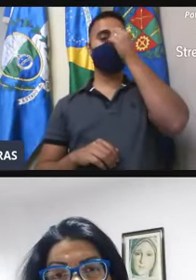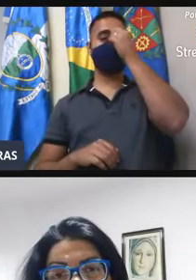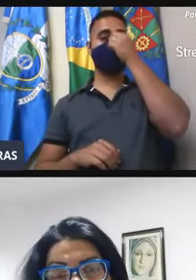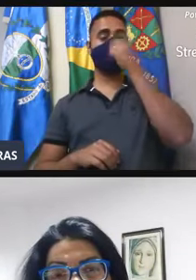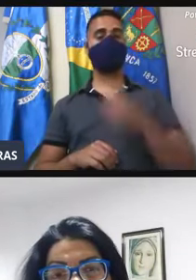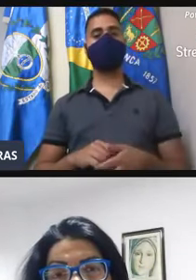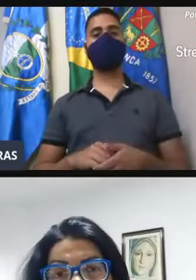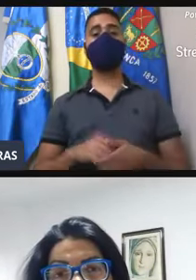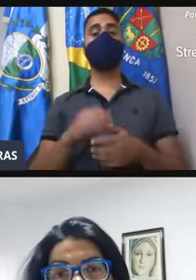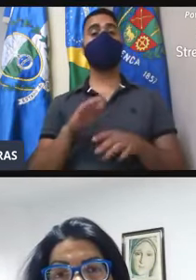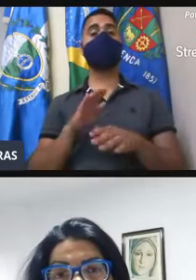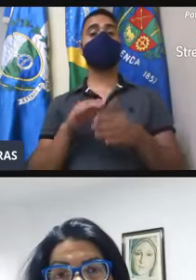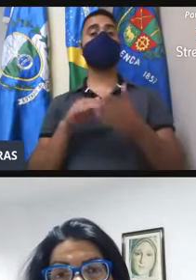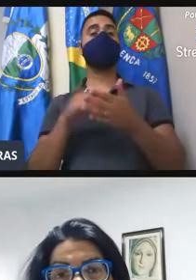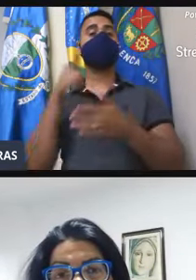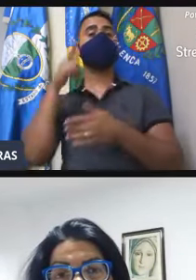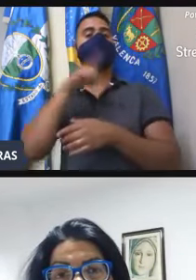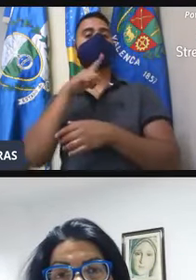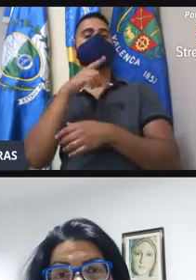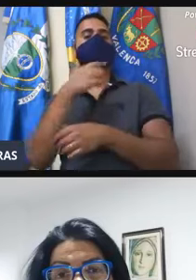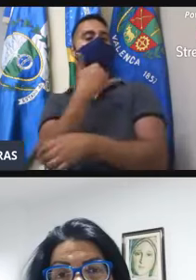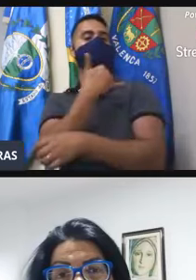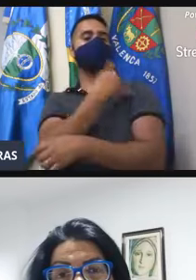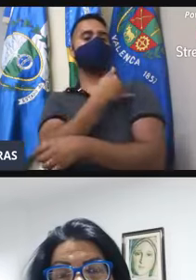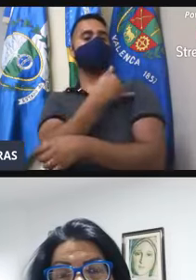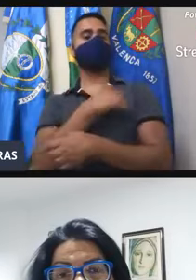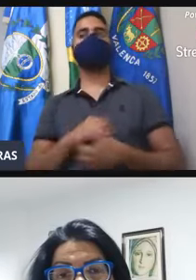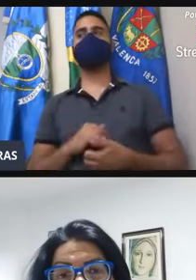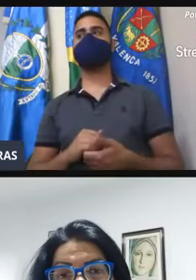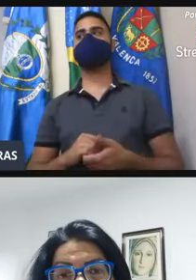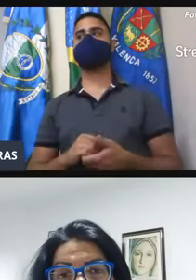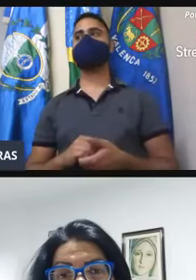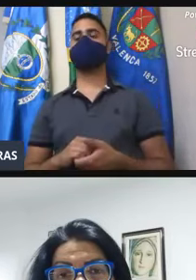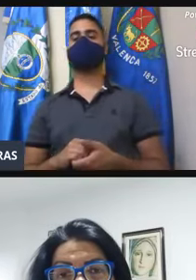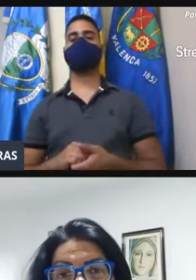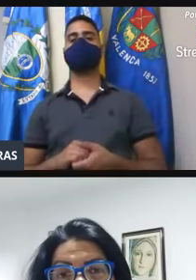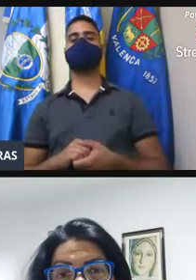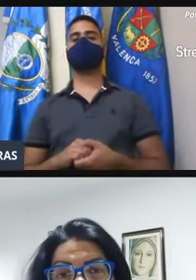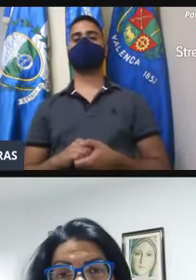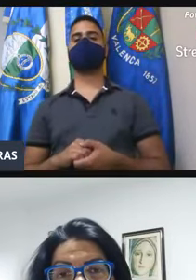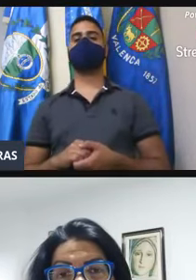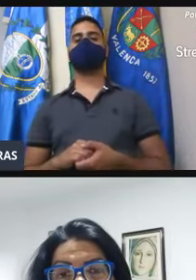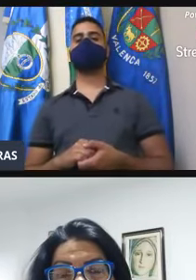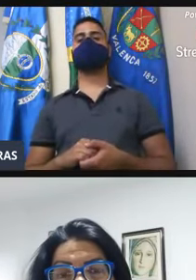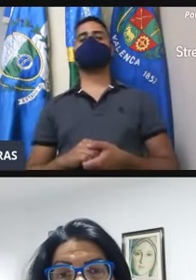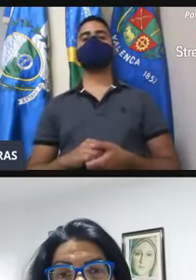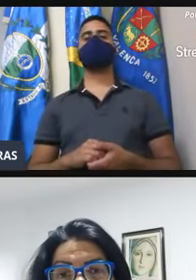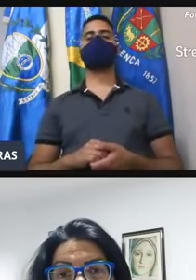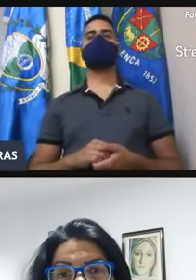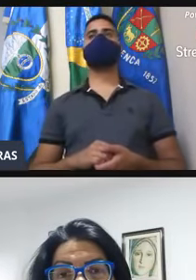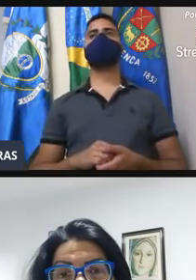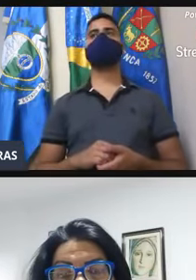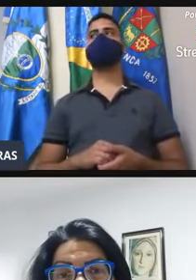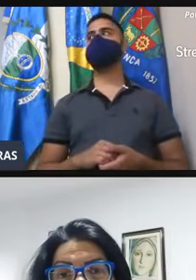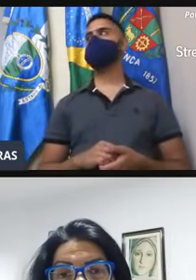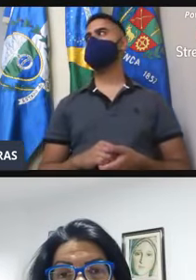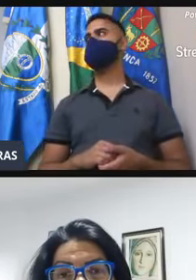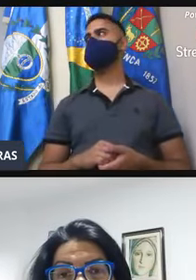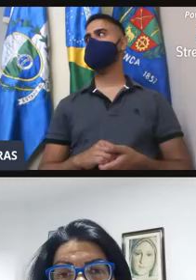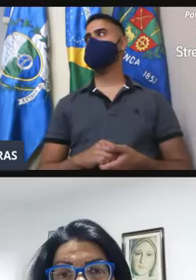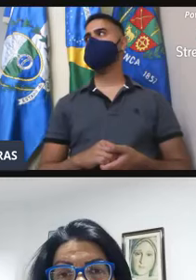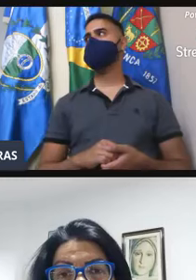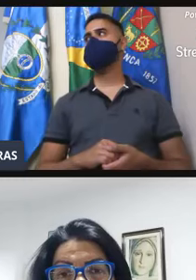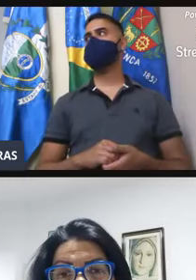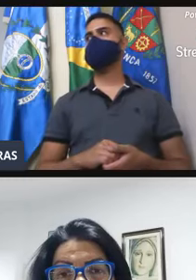a vacina. No que se diz respeito à facilidade que a gente está vendo e